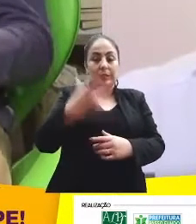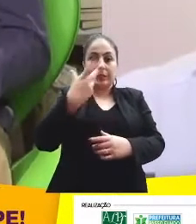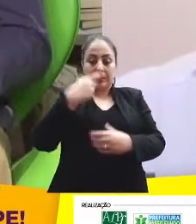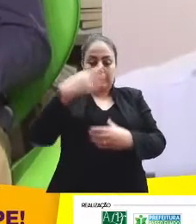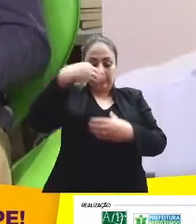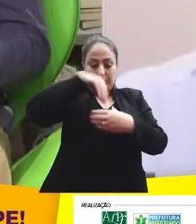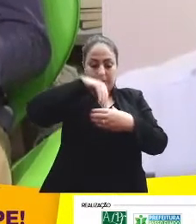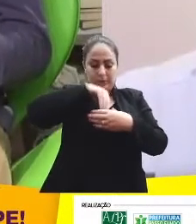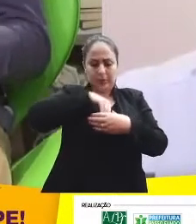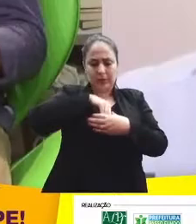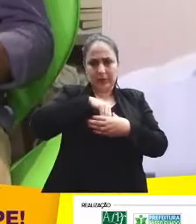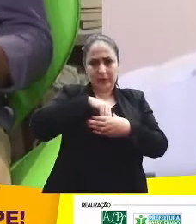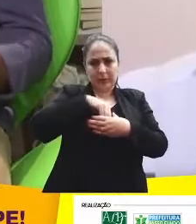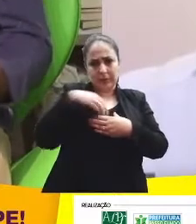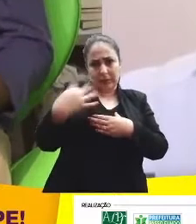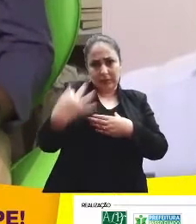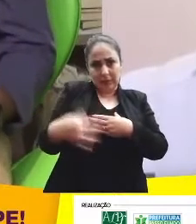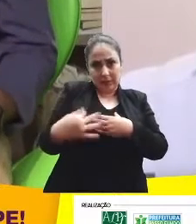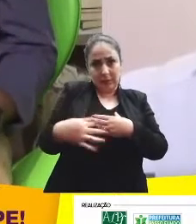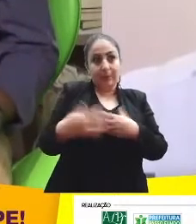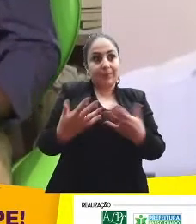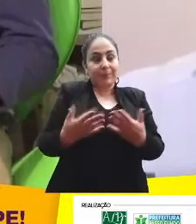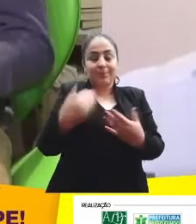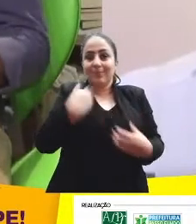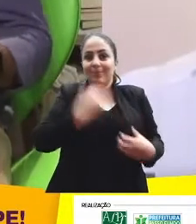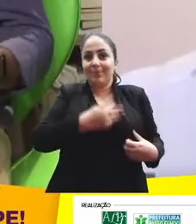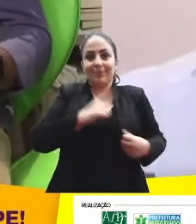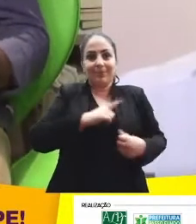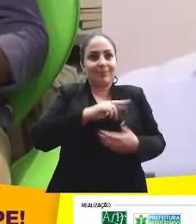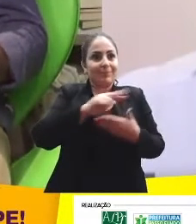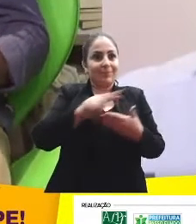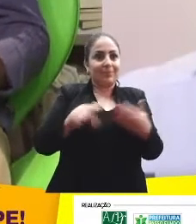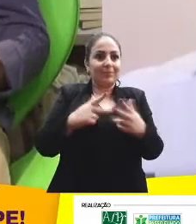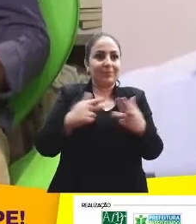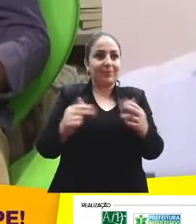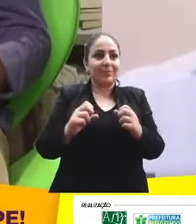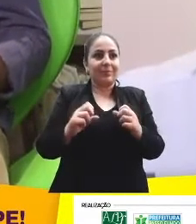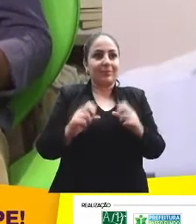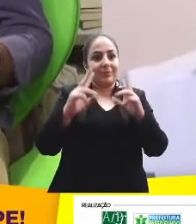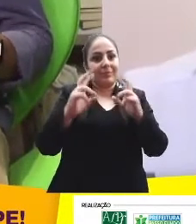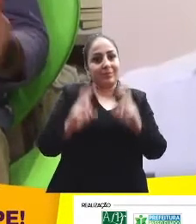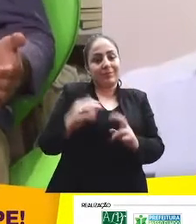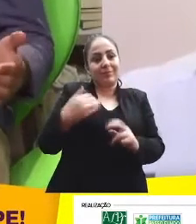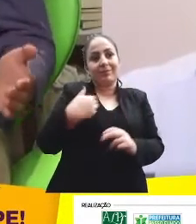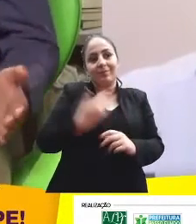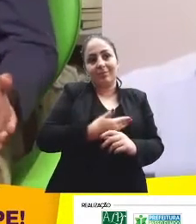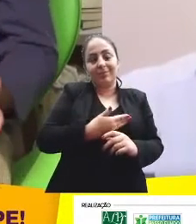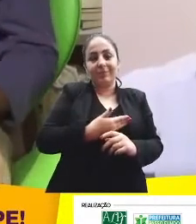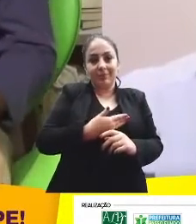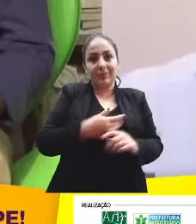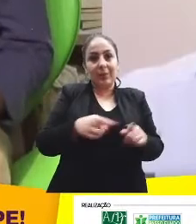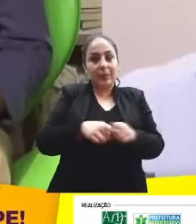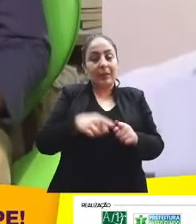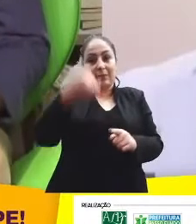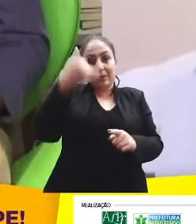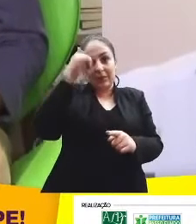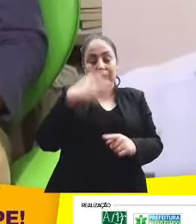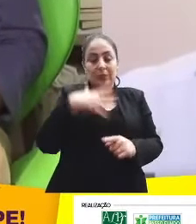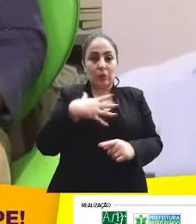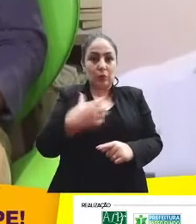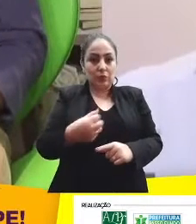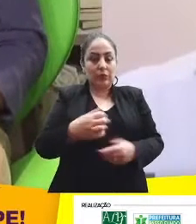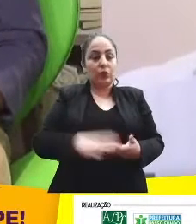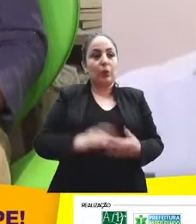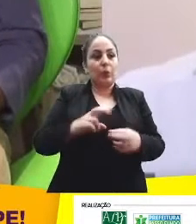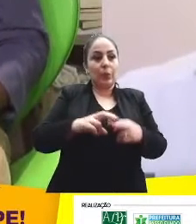Interior Ferida. Só aí, né, José, a gente já tem uma gama de assuntos para a gente prevenir, inclusive, o suicídio.